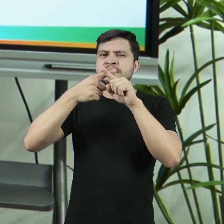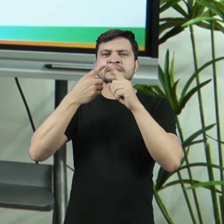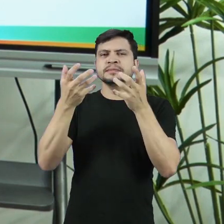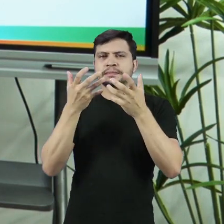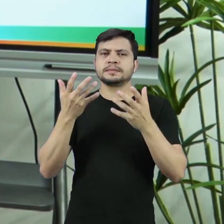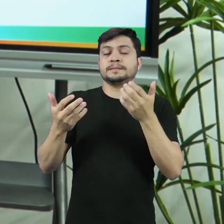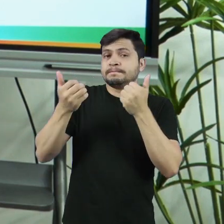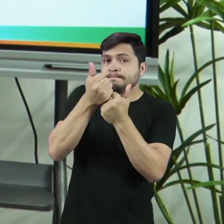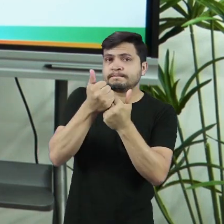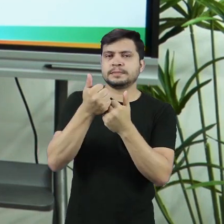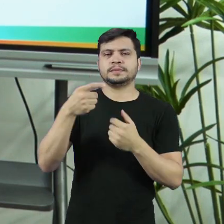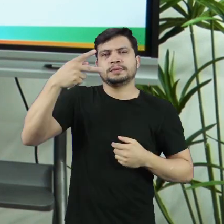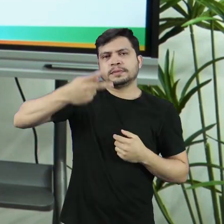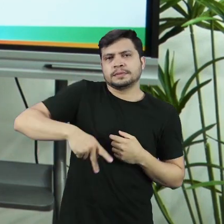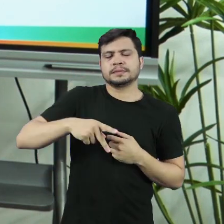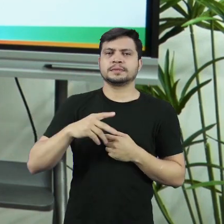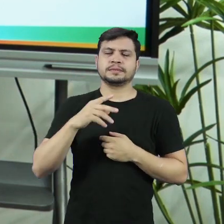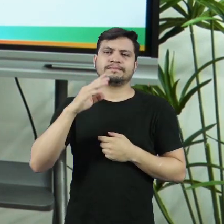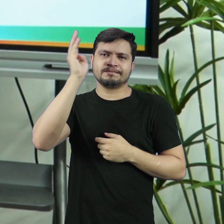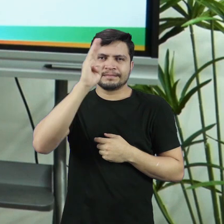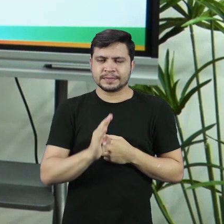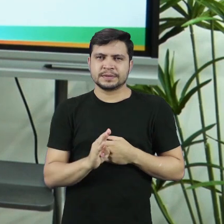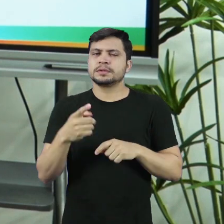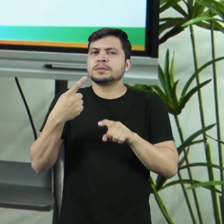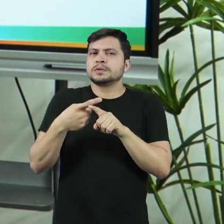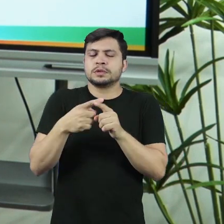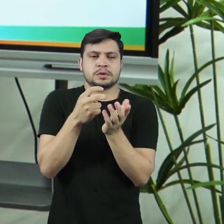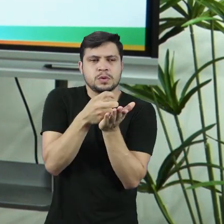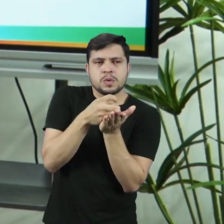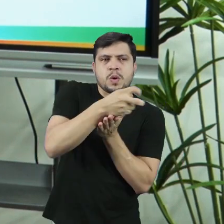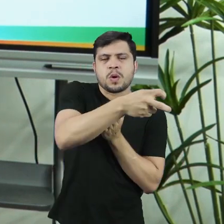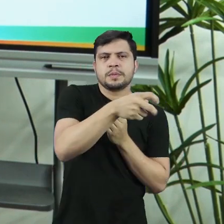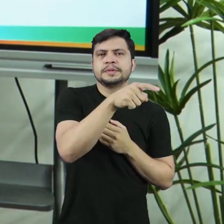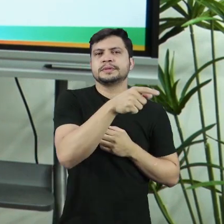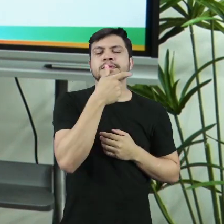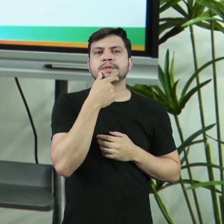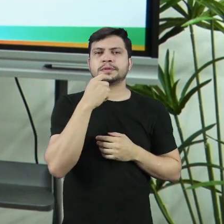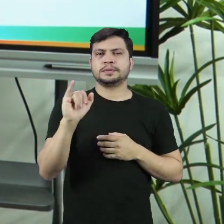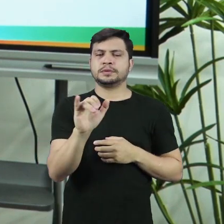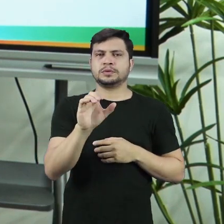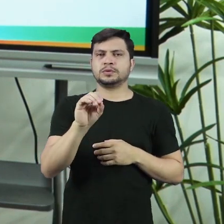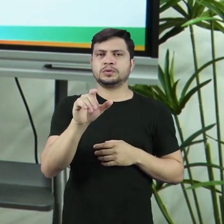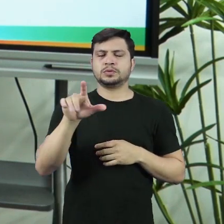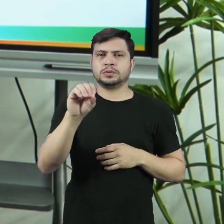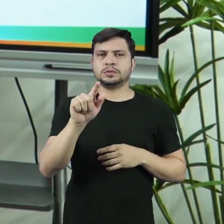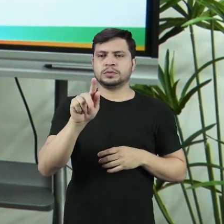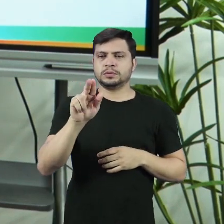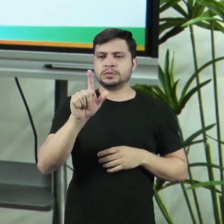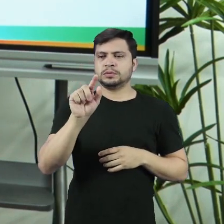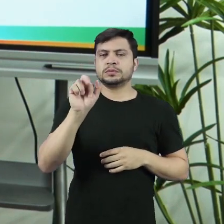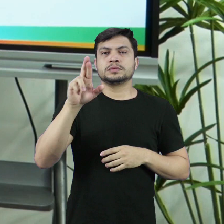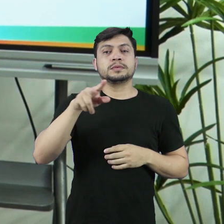Caso o golpe militar dado no presidente João Goulart não tivesse dado certo, a Operação Brother Sun